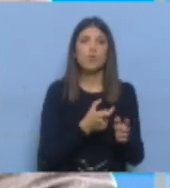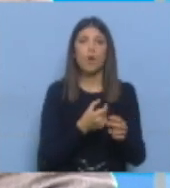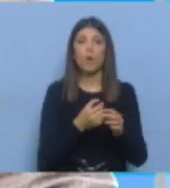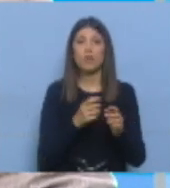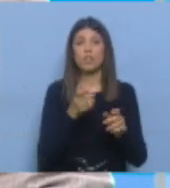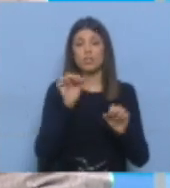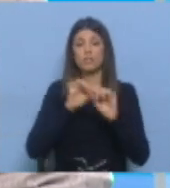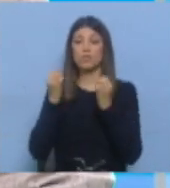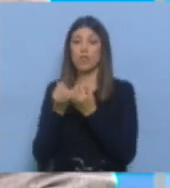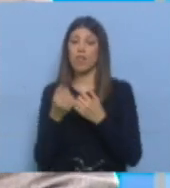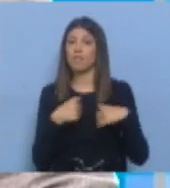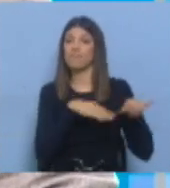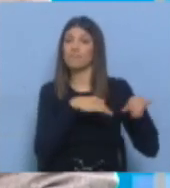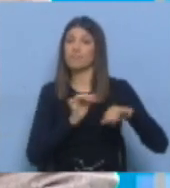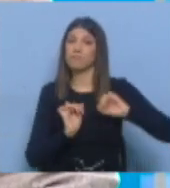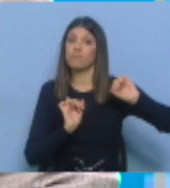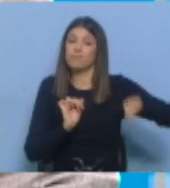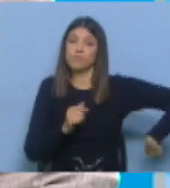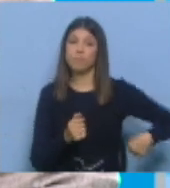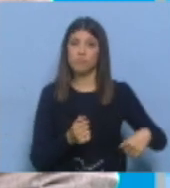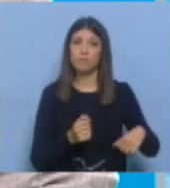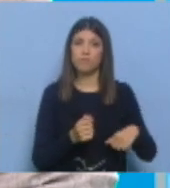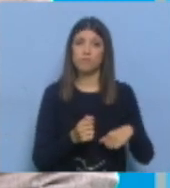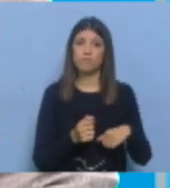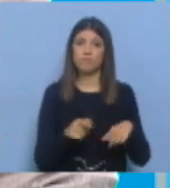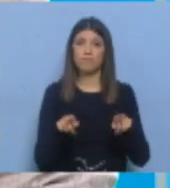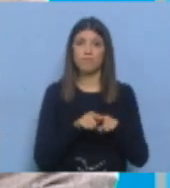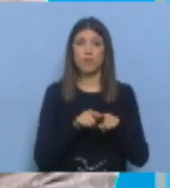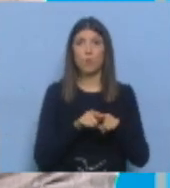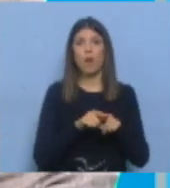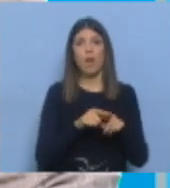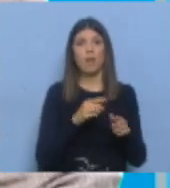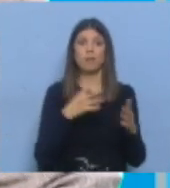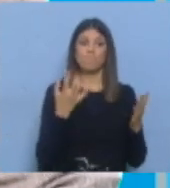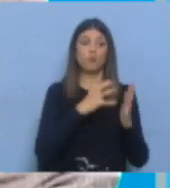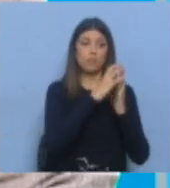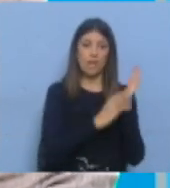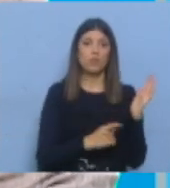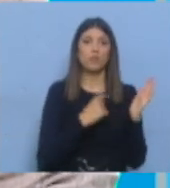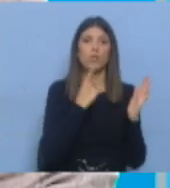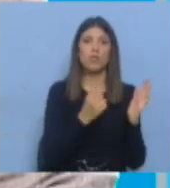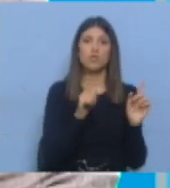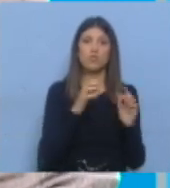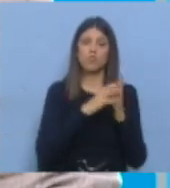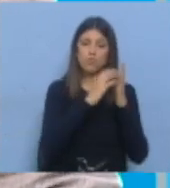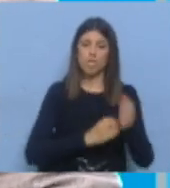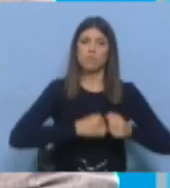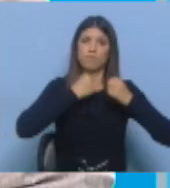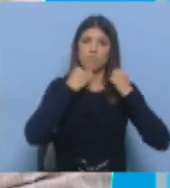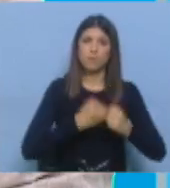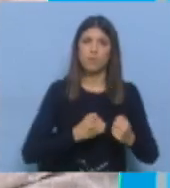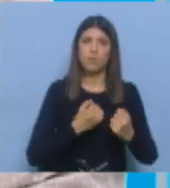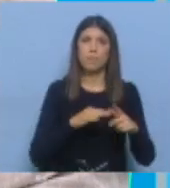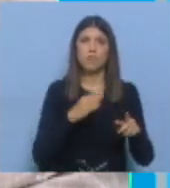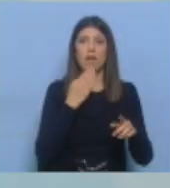aqueles que não têm voz neste discurso globalizado. Que é um discurso que se impõe, mas que é um discurso que deixa muita gente sem palavras.